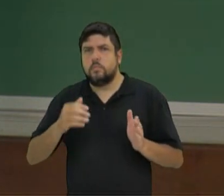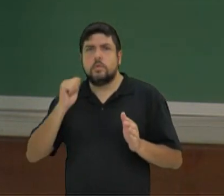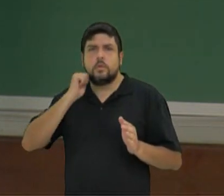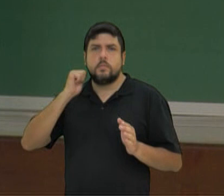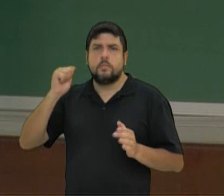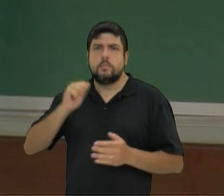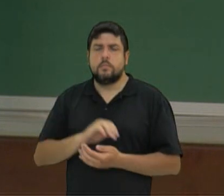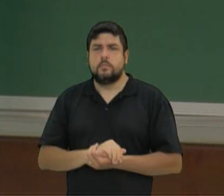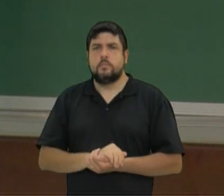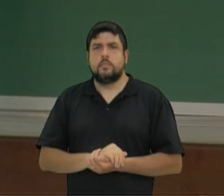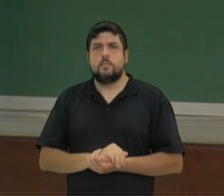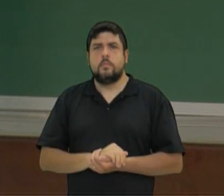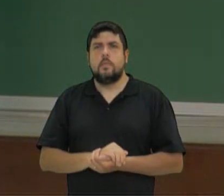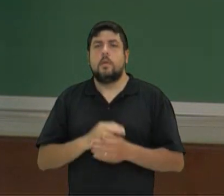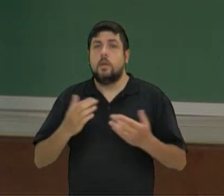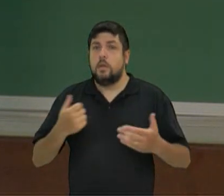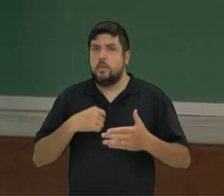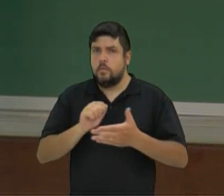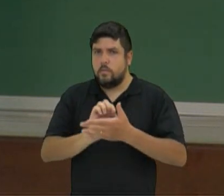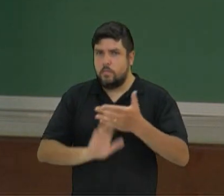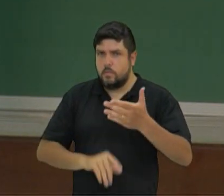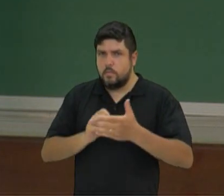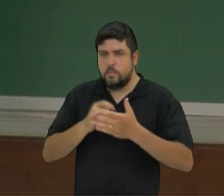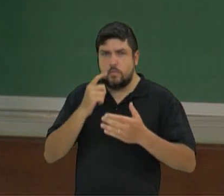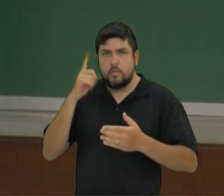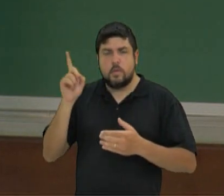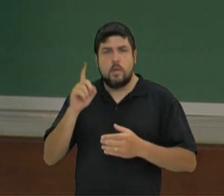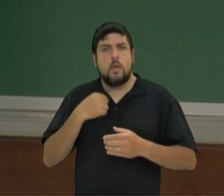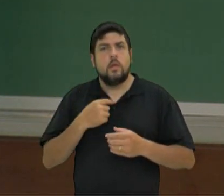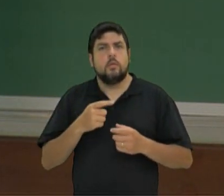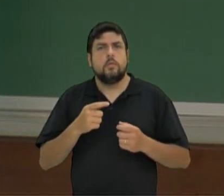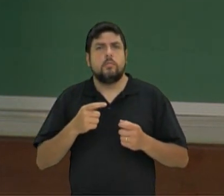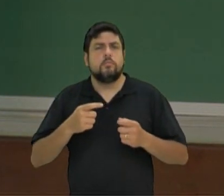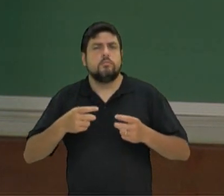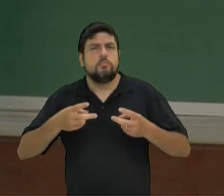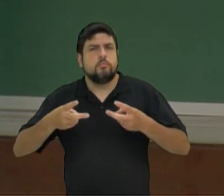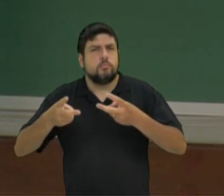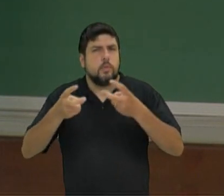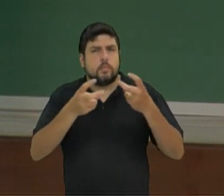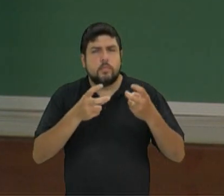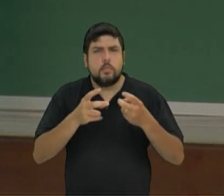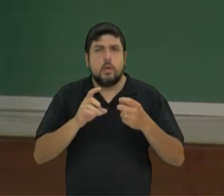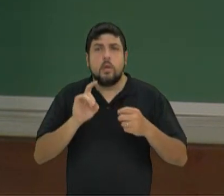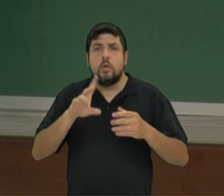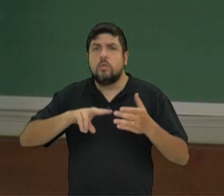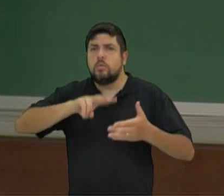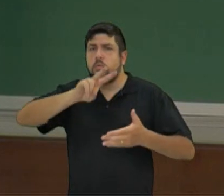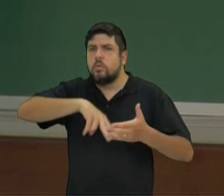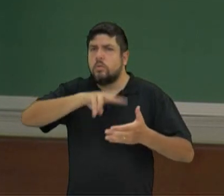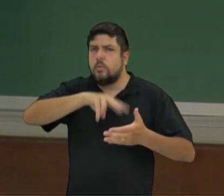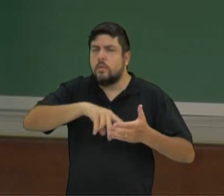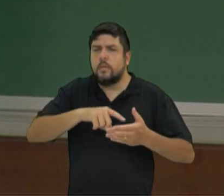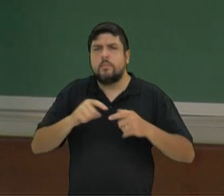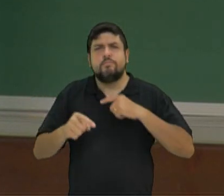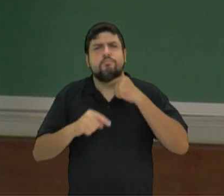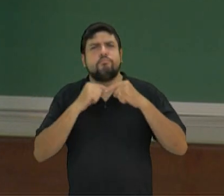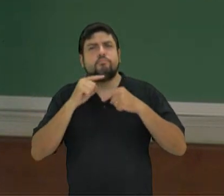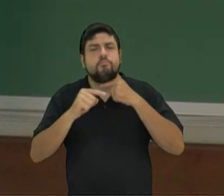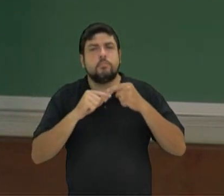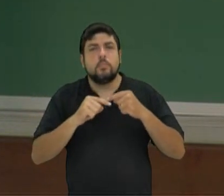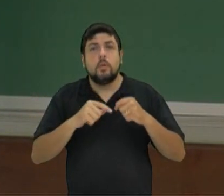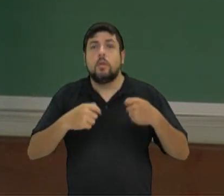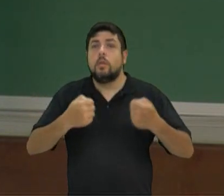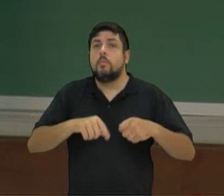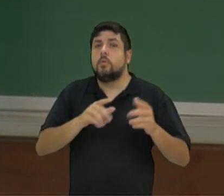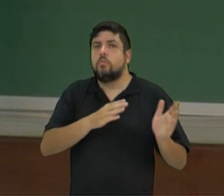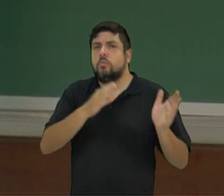nesse exercício, assim eu já não conseguia identificar somente lendo, né, as alternativas. Eu